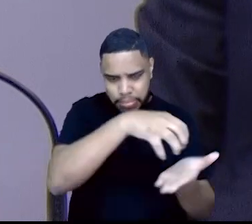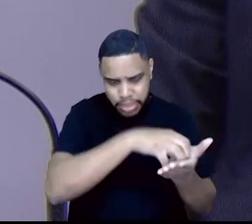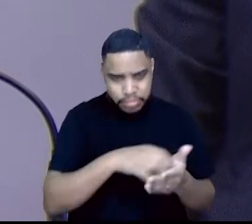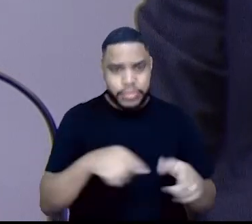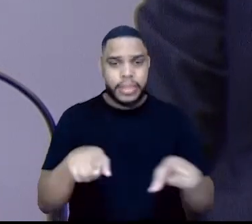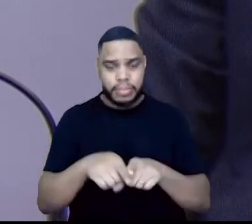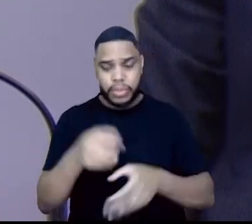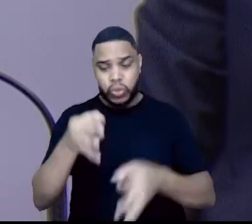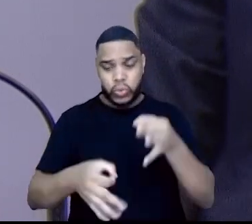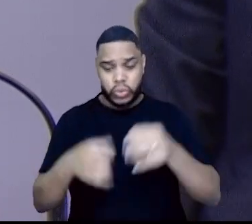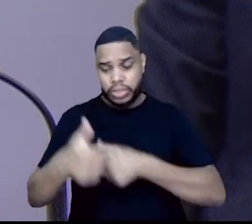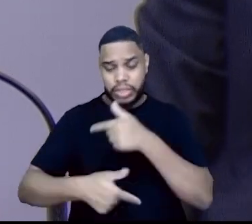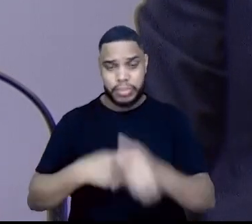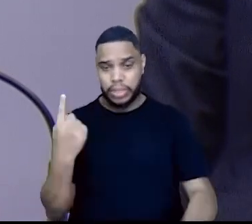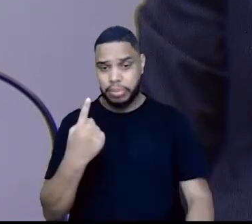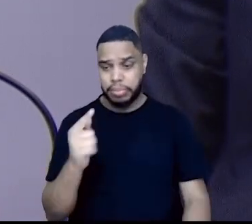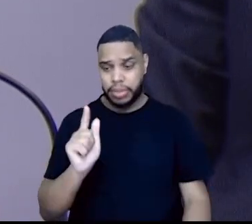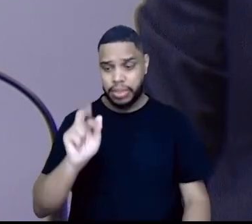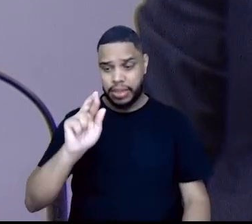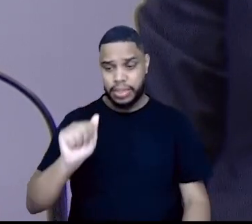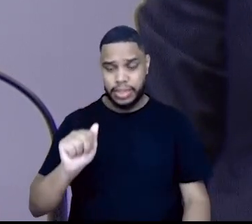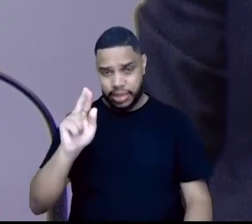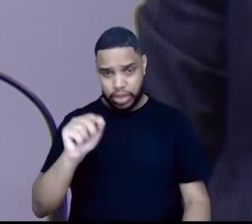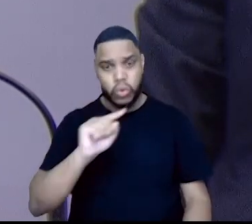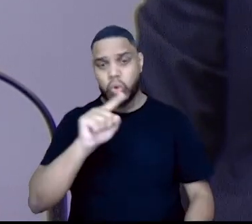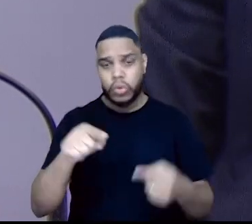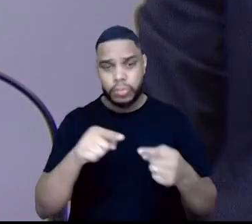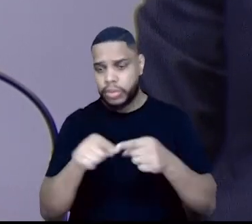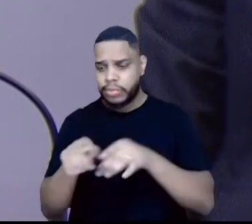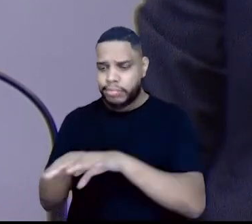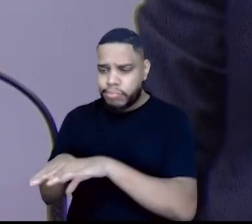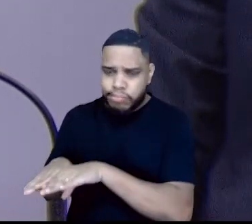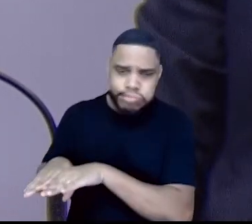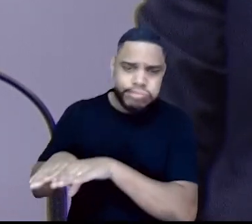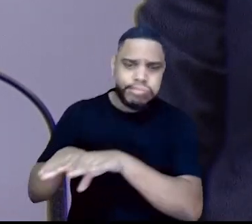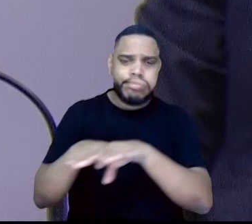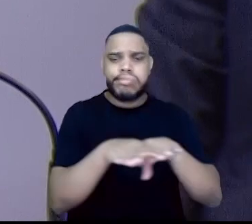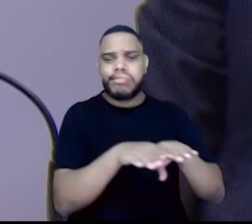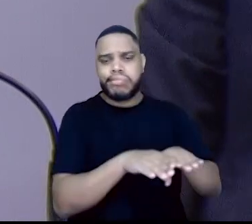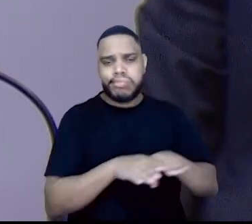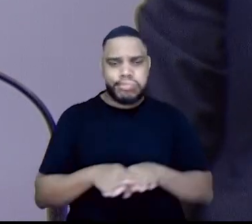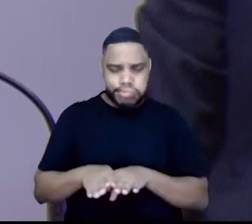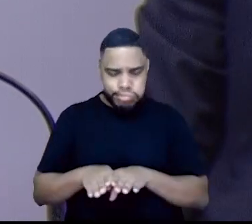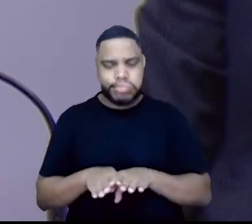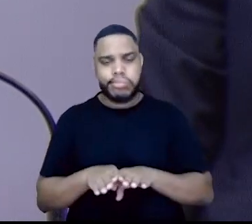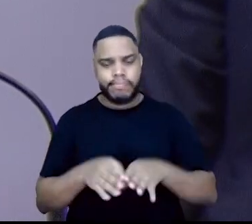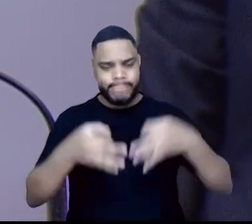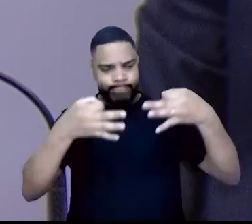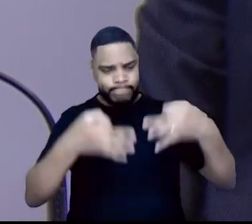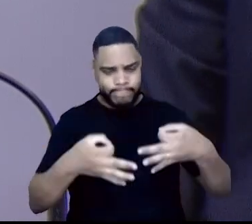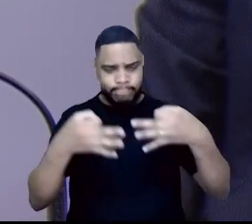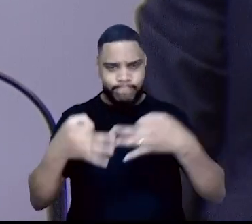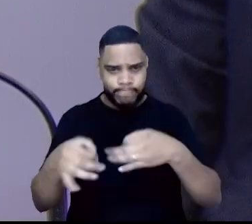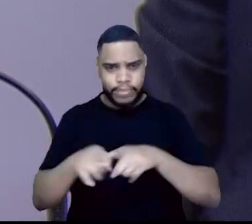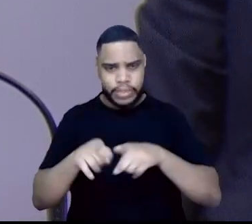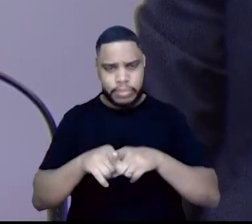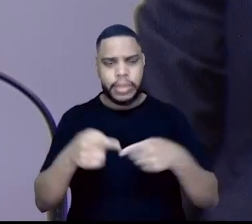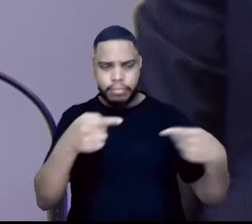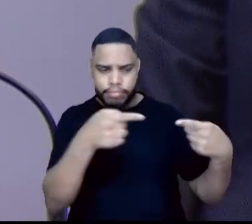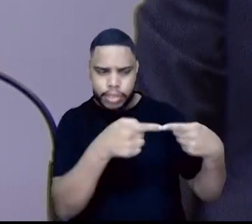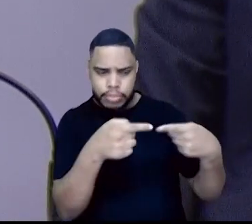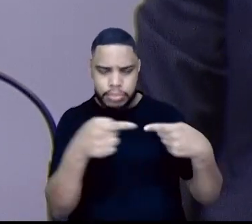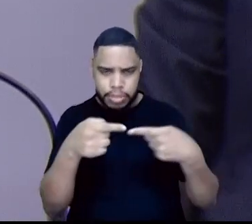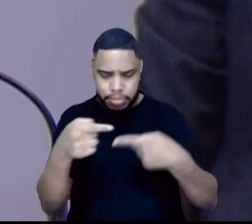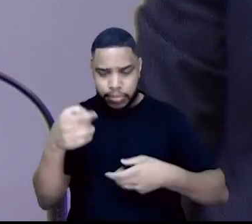primeiro grau, assegurando a uniformização, a estabilidade, a integridade e a coerência de sua